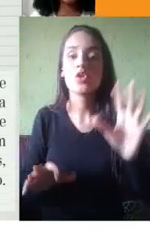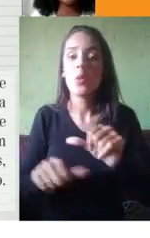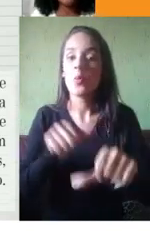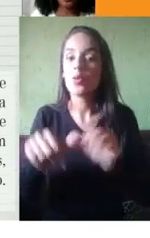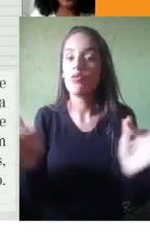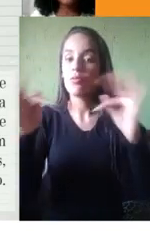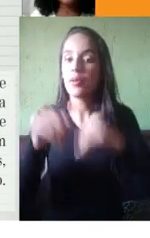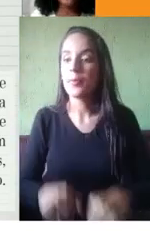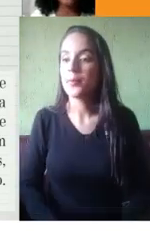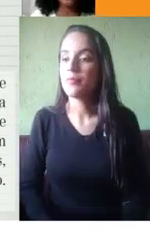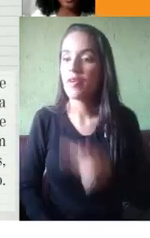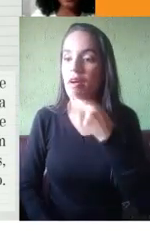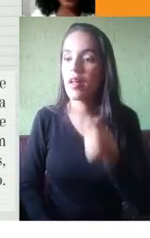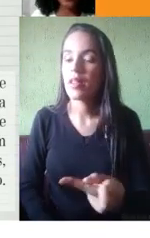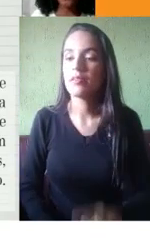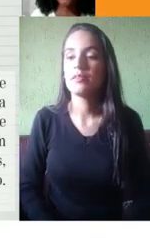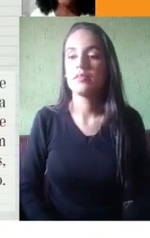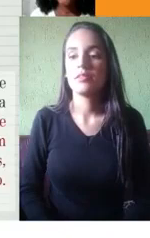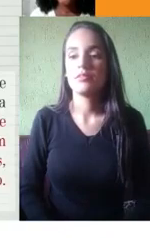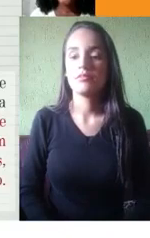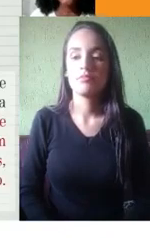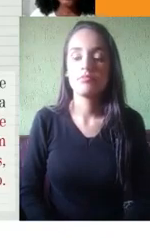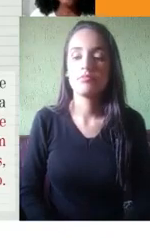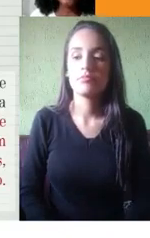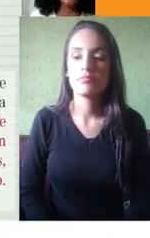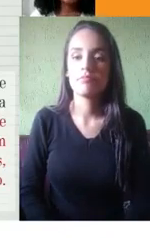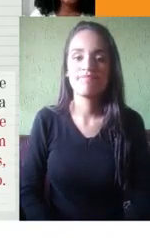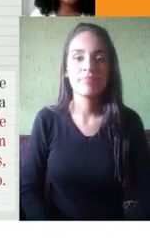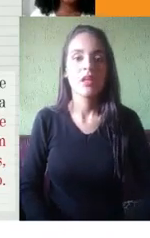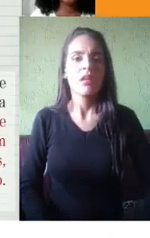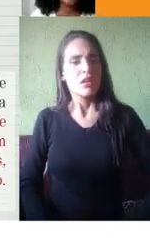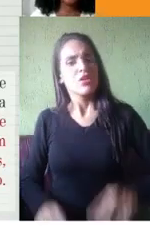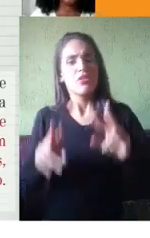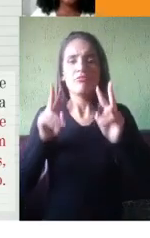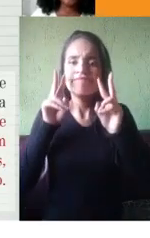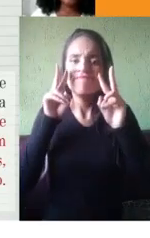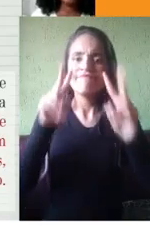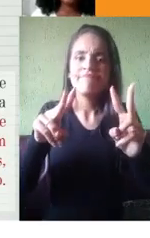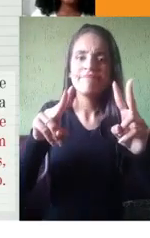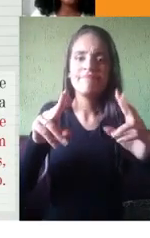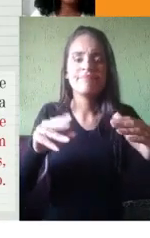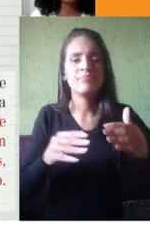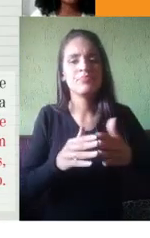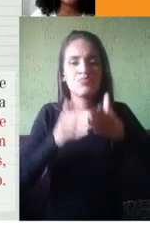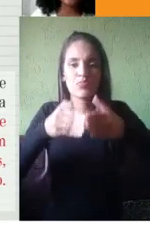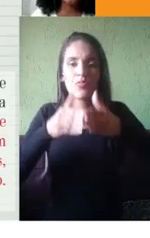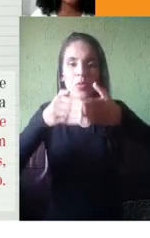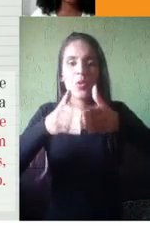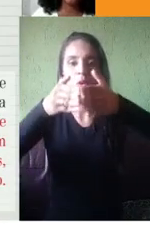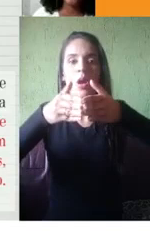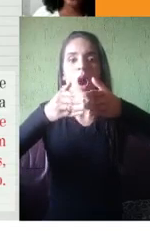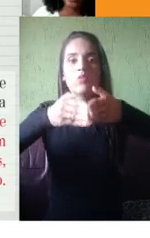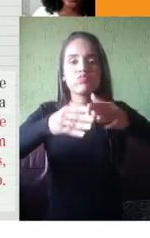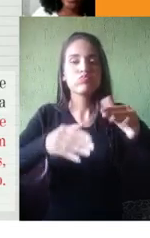de tese, só muda o desfecho criativo. Que diz: nesse contexto de naufrágio moral, tem sido poucos os que se